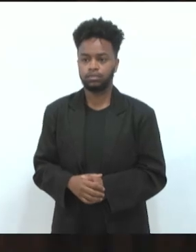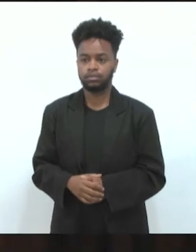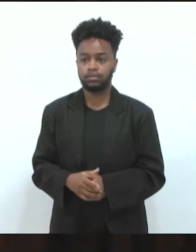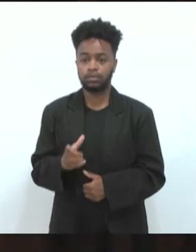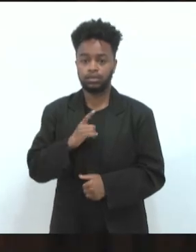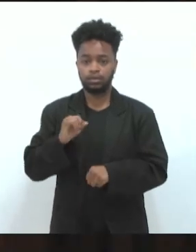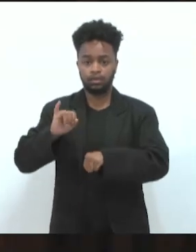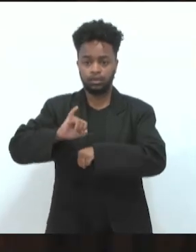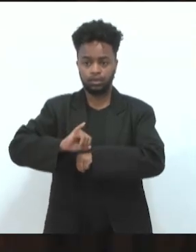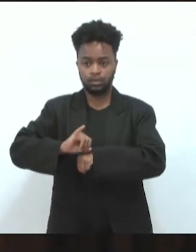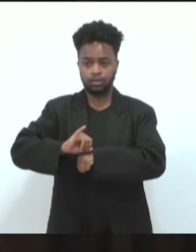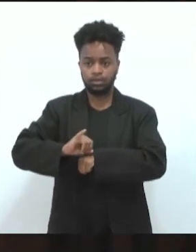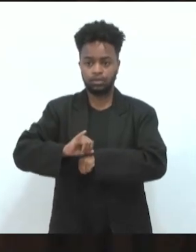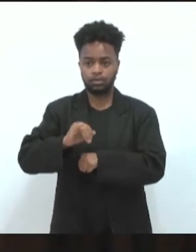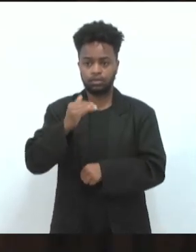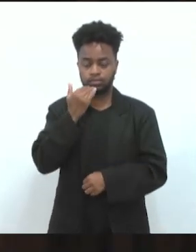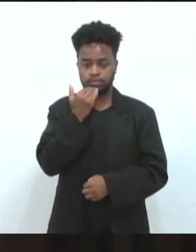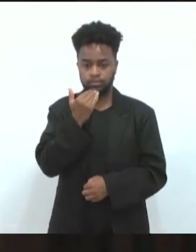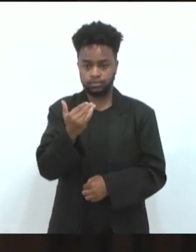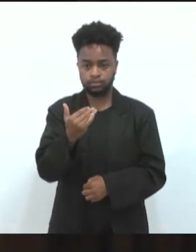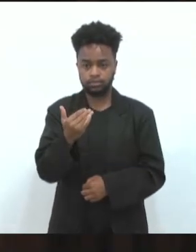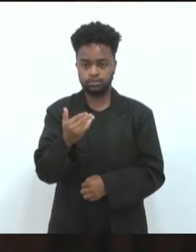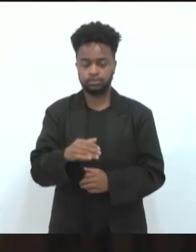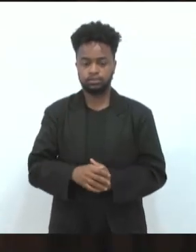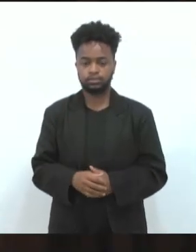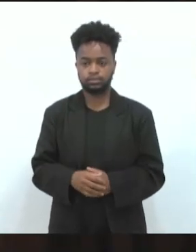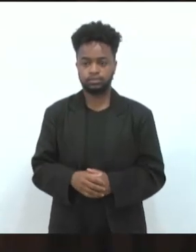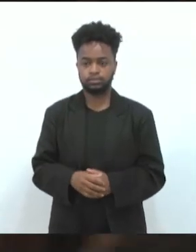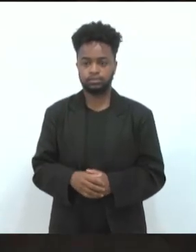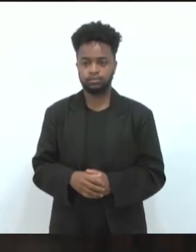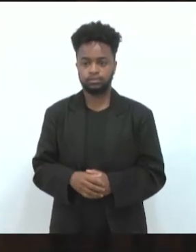À sobremesa, os seguintes requerimentos.